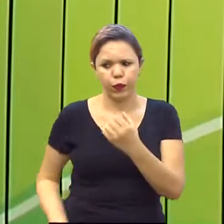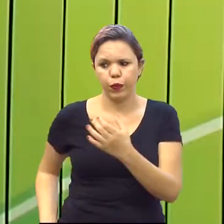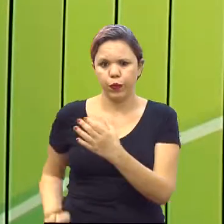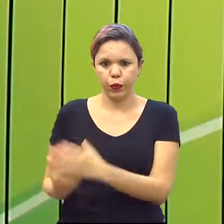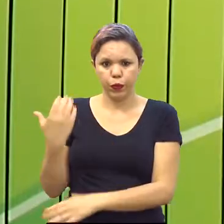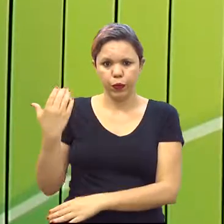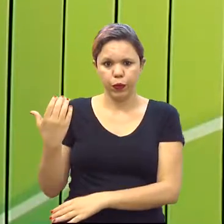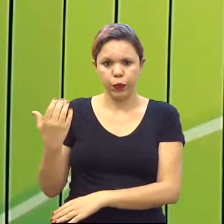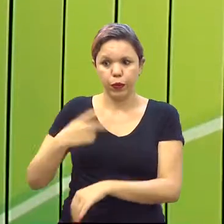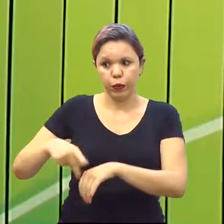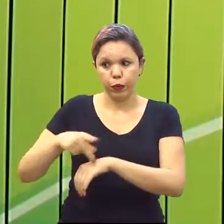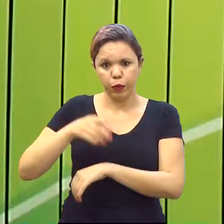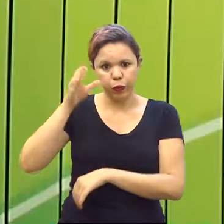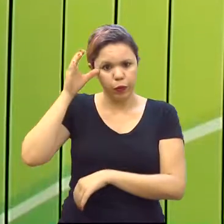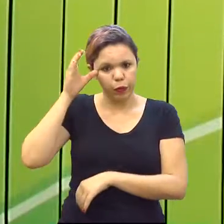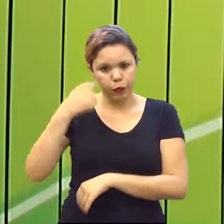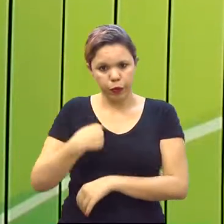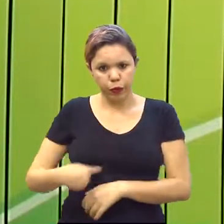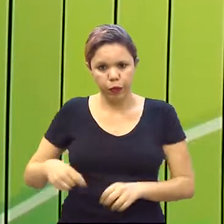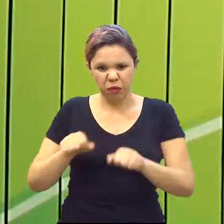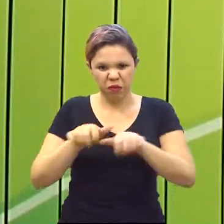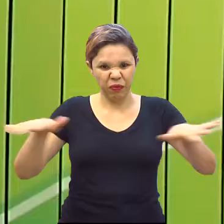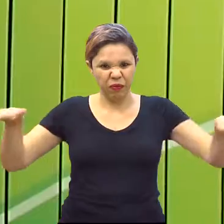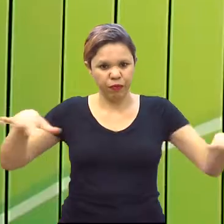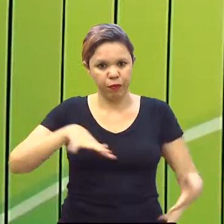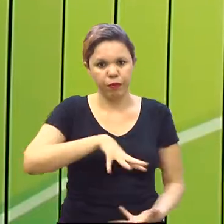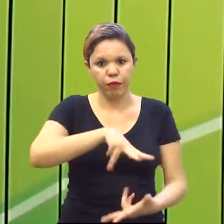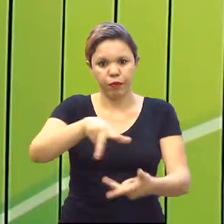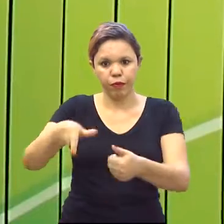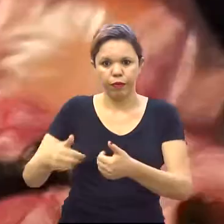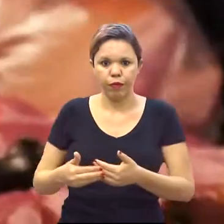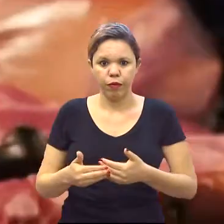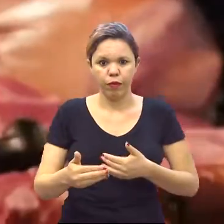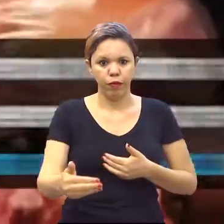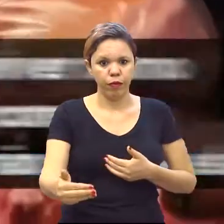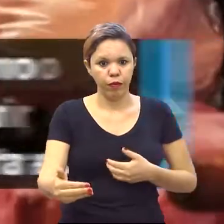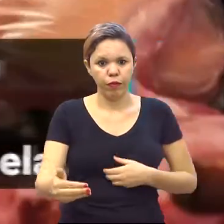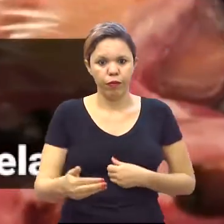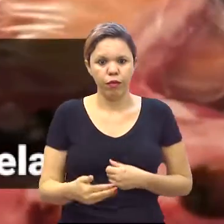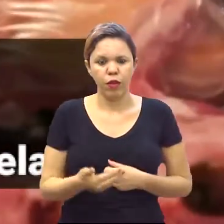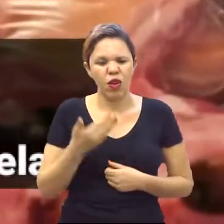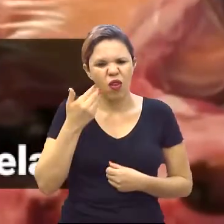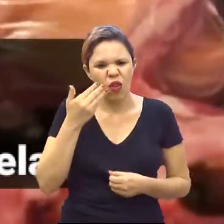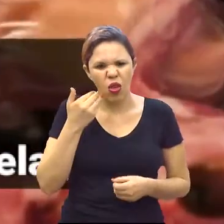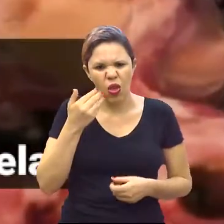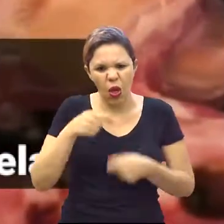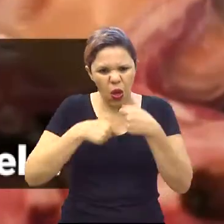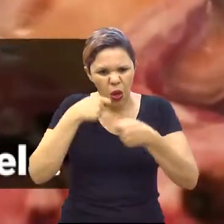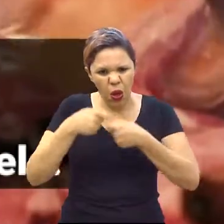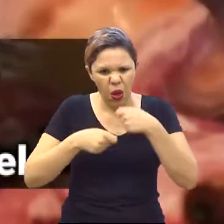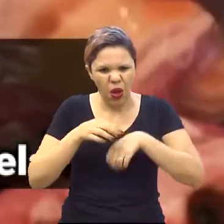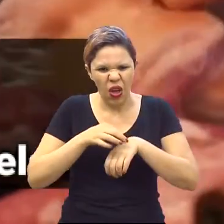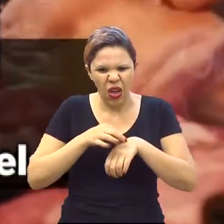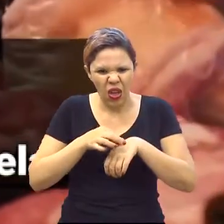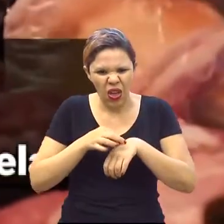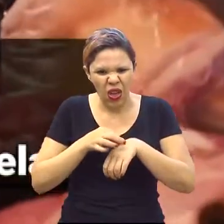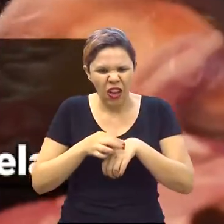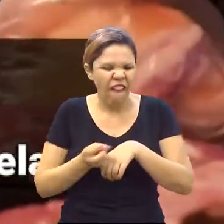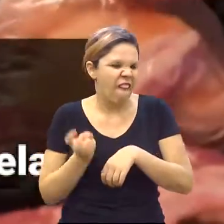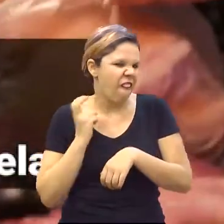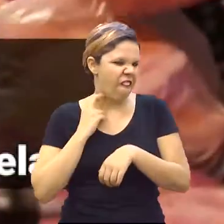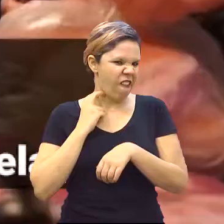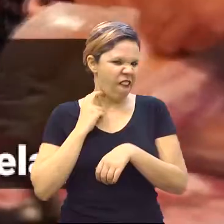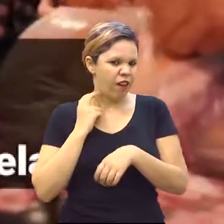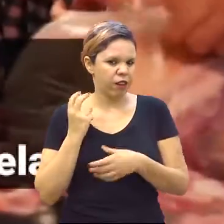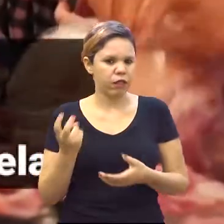que surgiu lá na China e se espalhou pelo mundo, foi a partir do consumo in natura de carne de